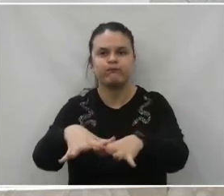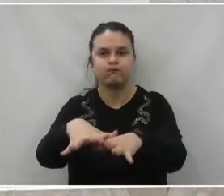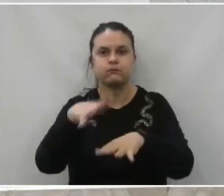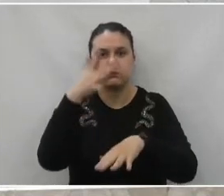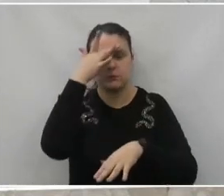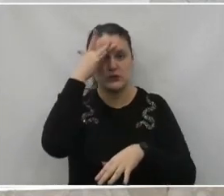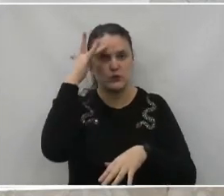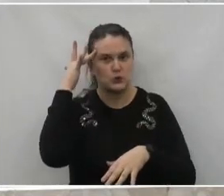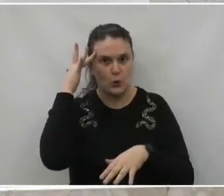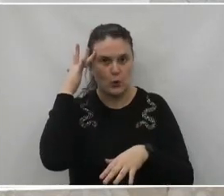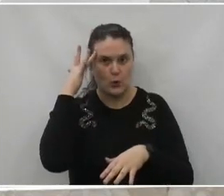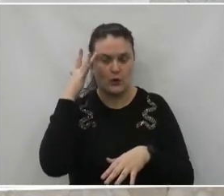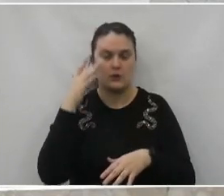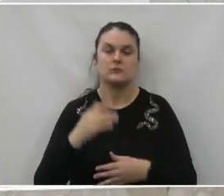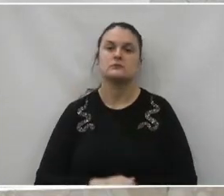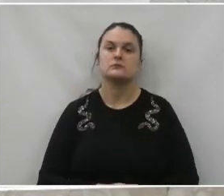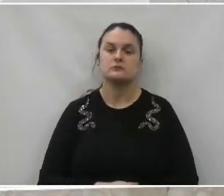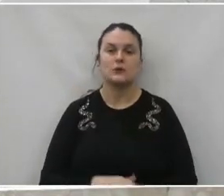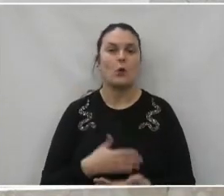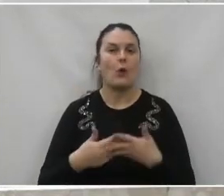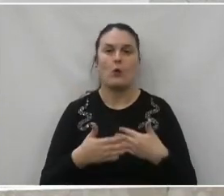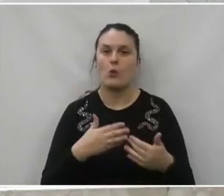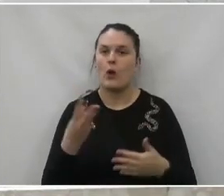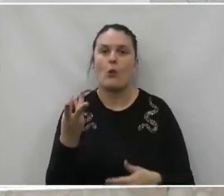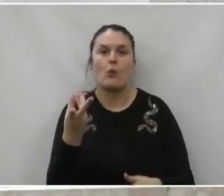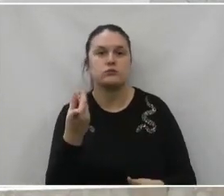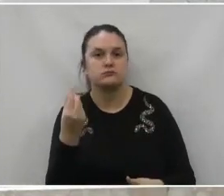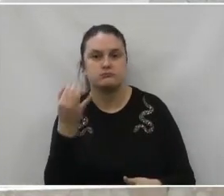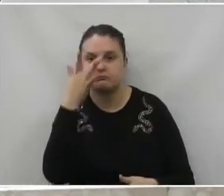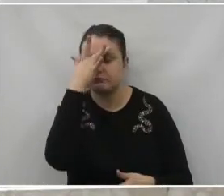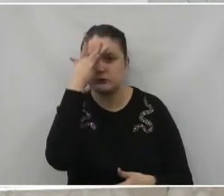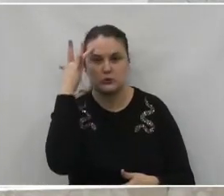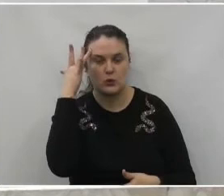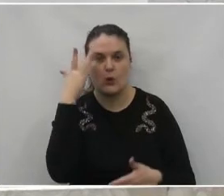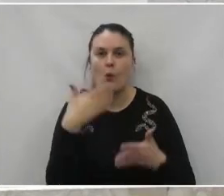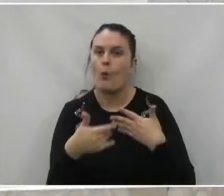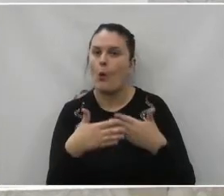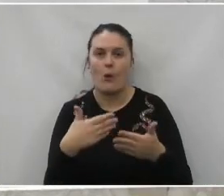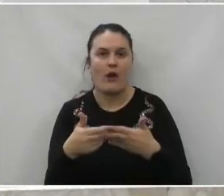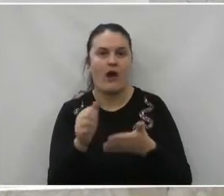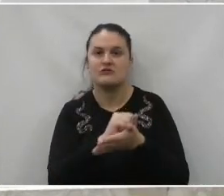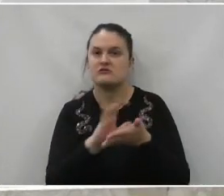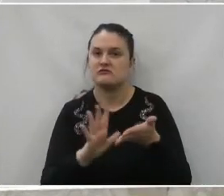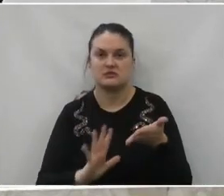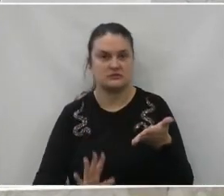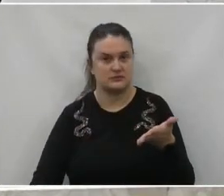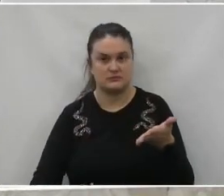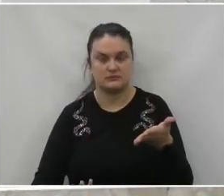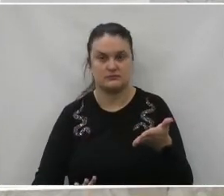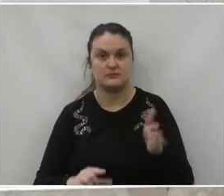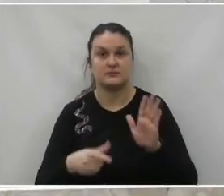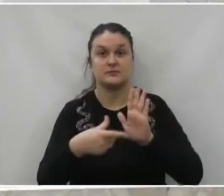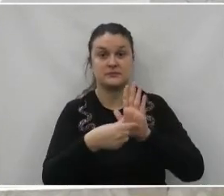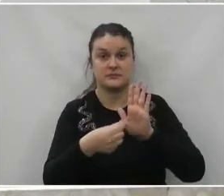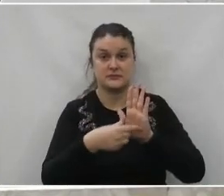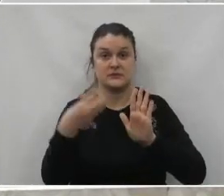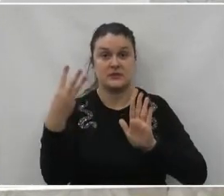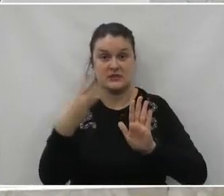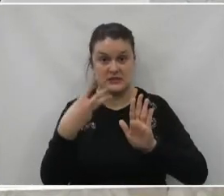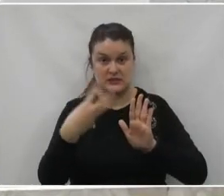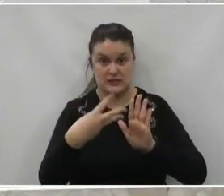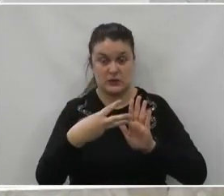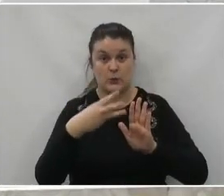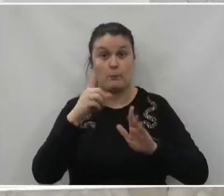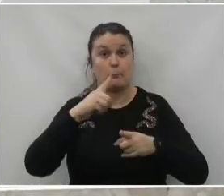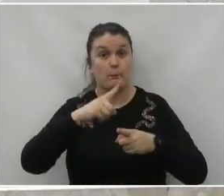permanência de pessoas nos referidos locais, em qualquer número, para quaisquer fins. Artigo 3º.